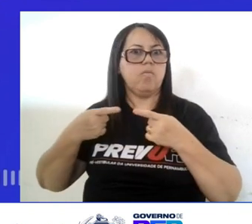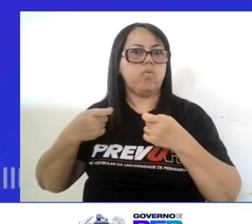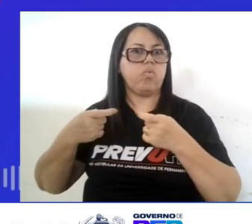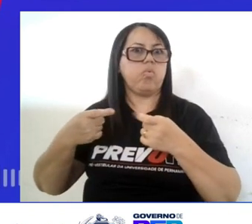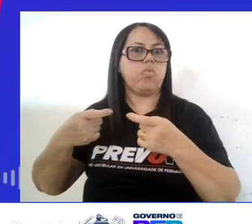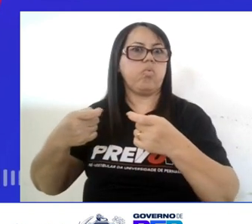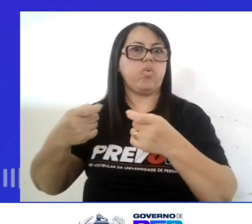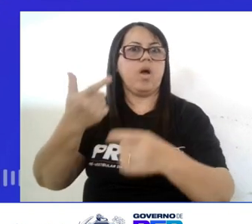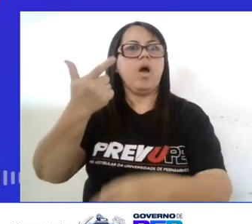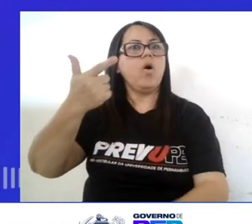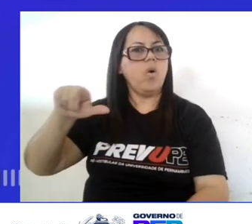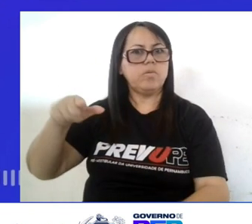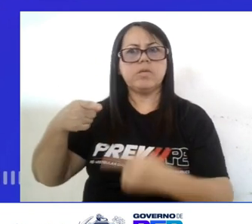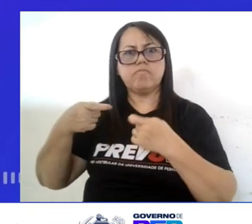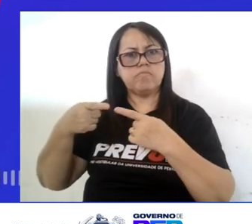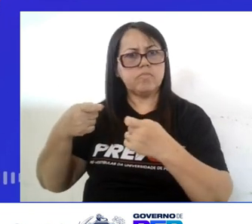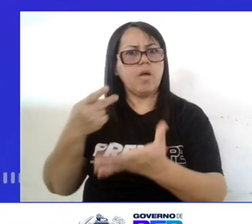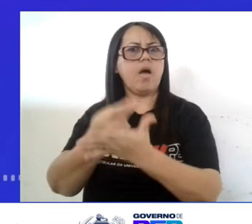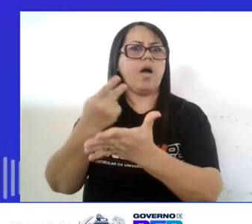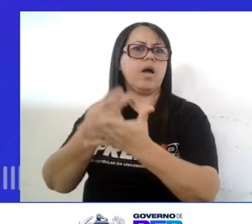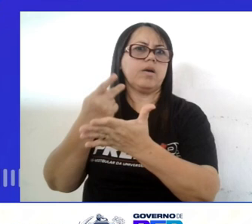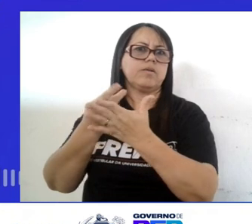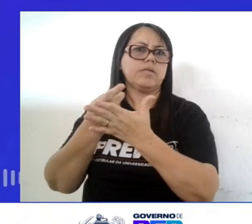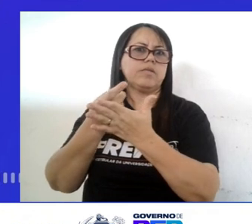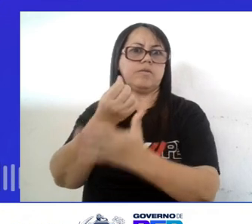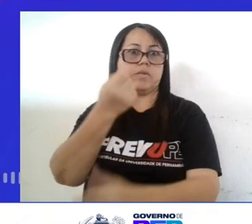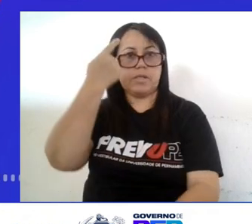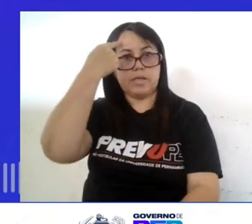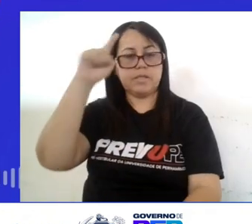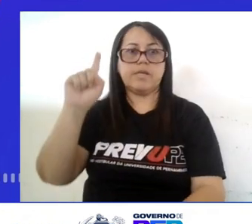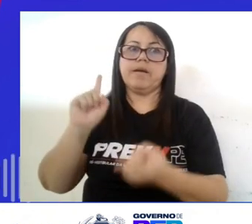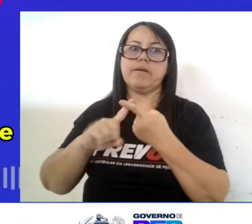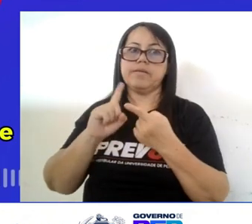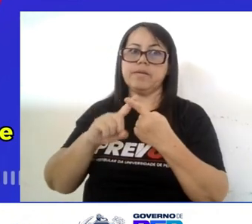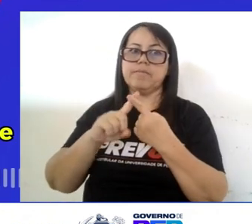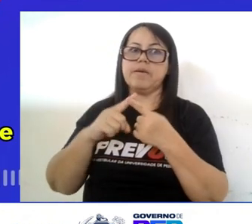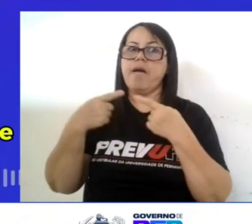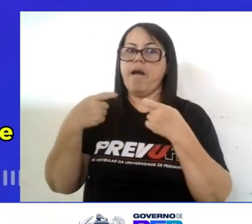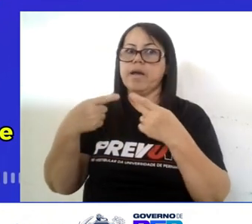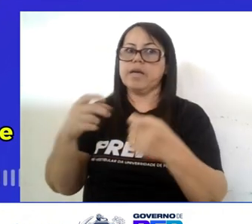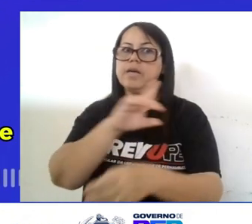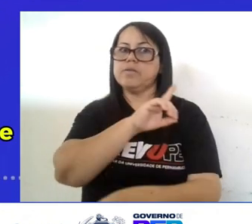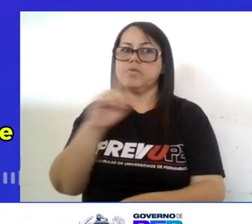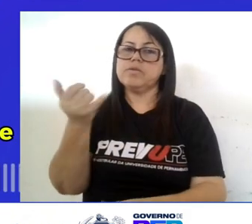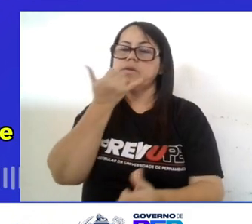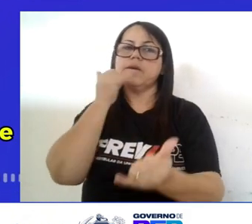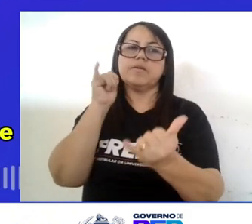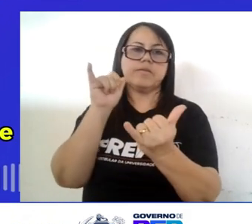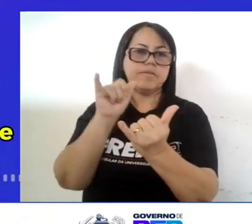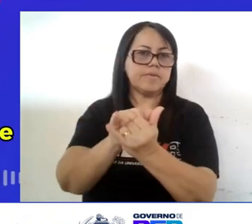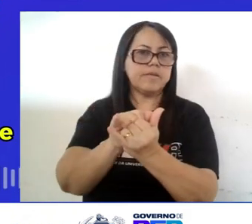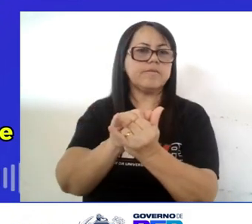guerras ocorreram Como a Guerra dos Seis Dias e a Guerra do dia do perdão e os atritos se